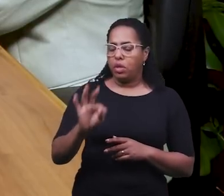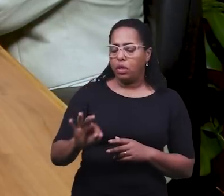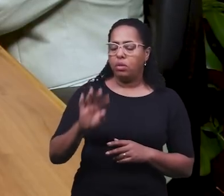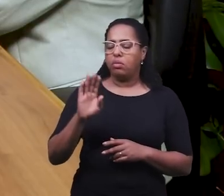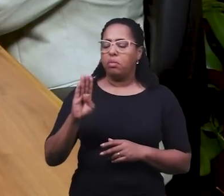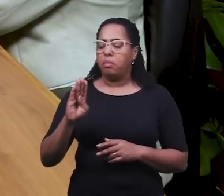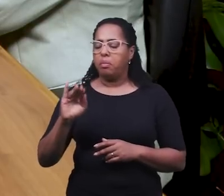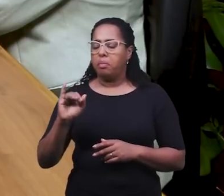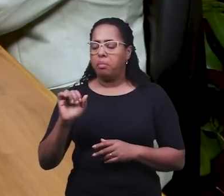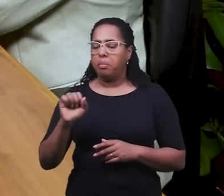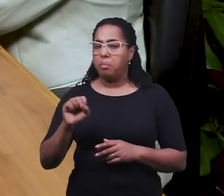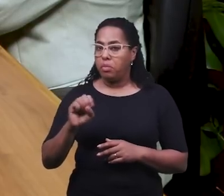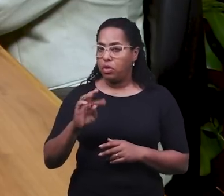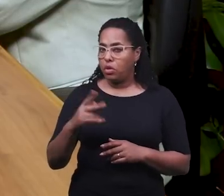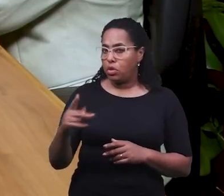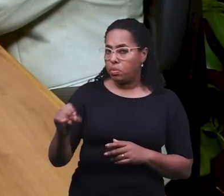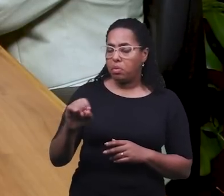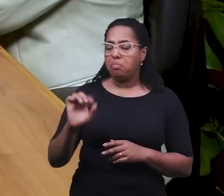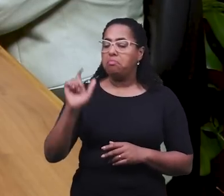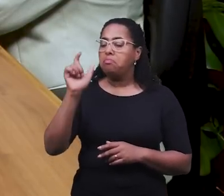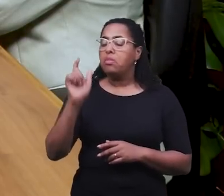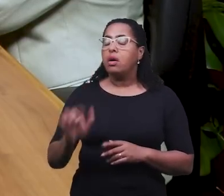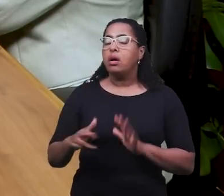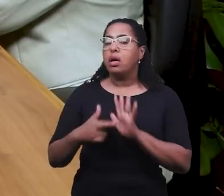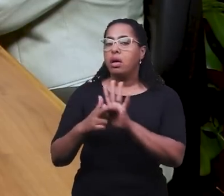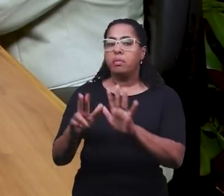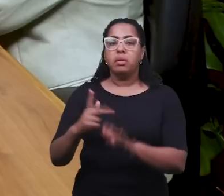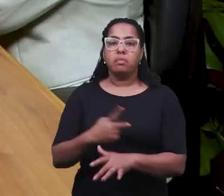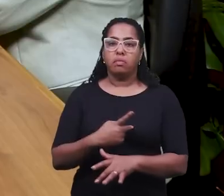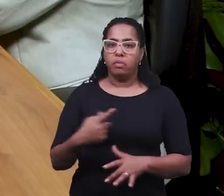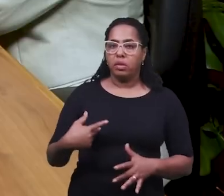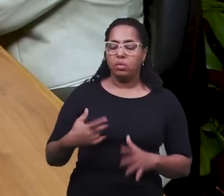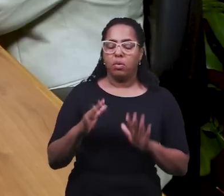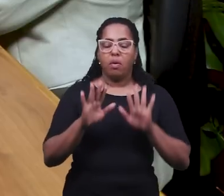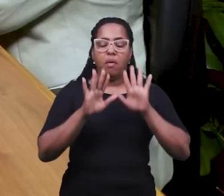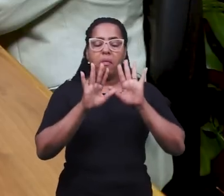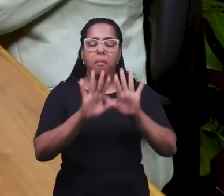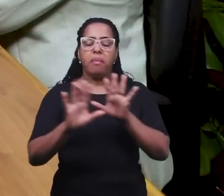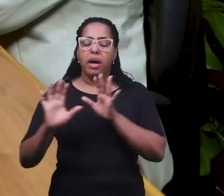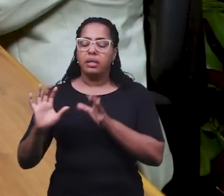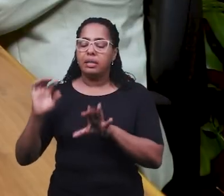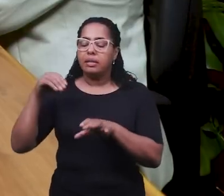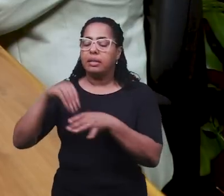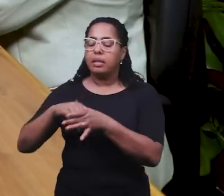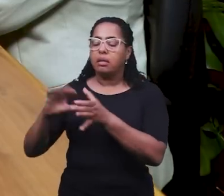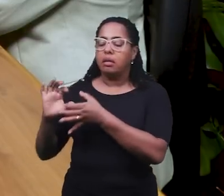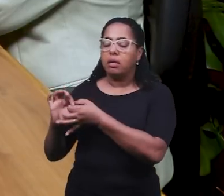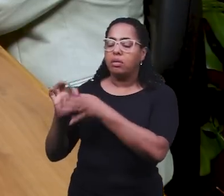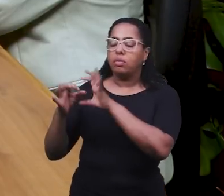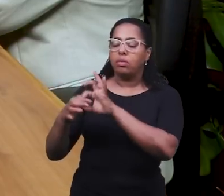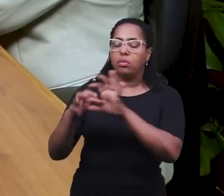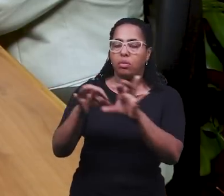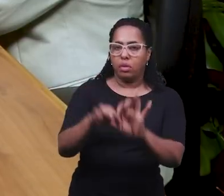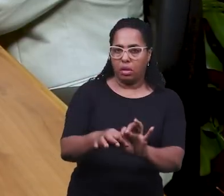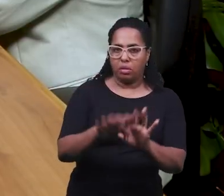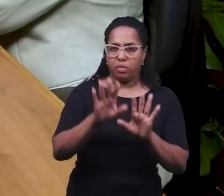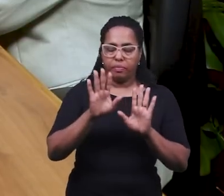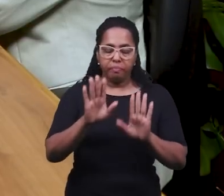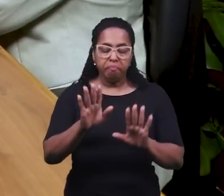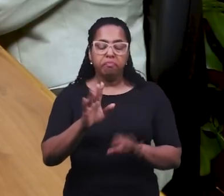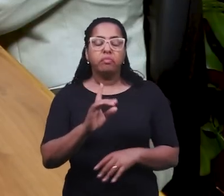tem o governo. Aí você entra no contexto, a sequência, o